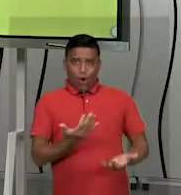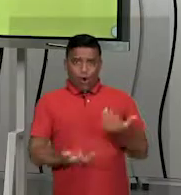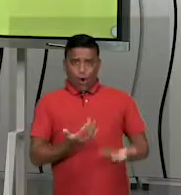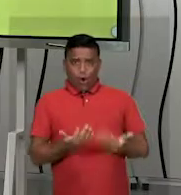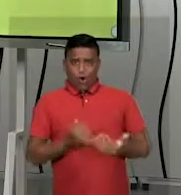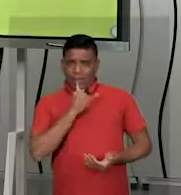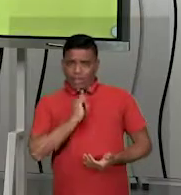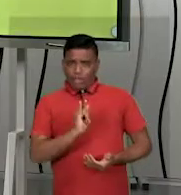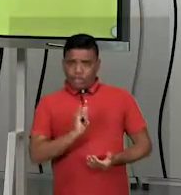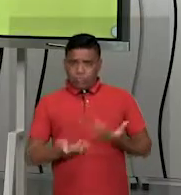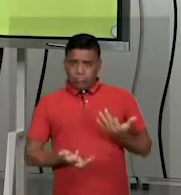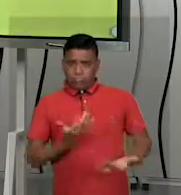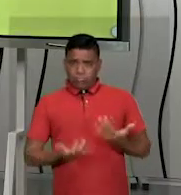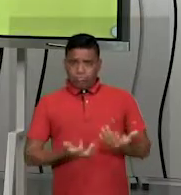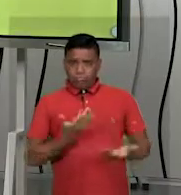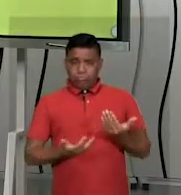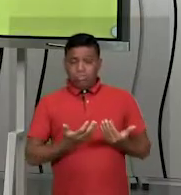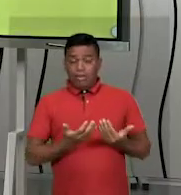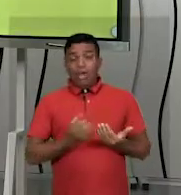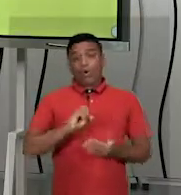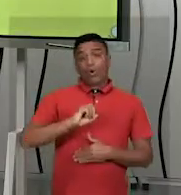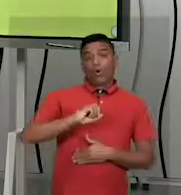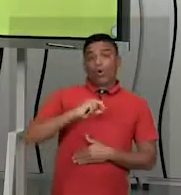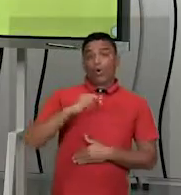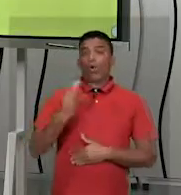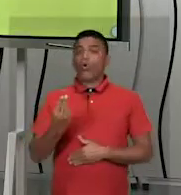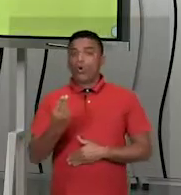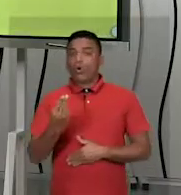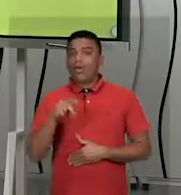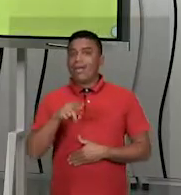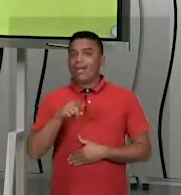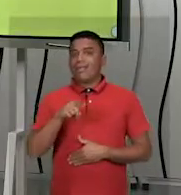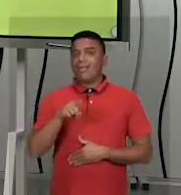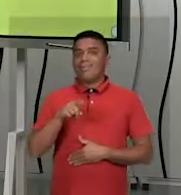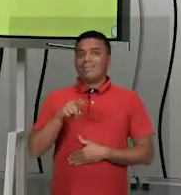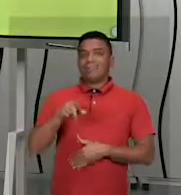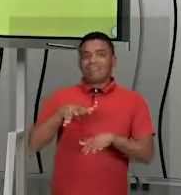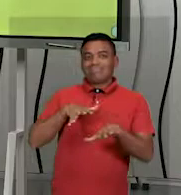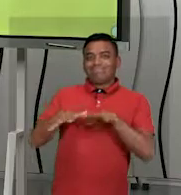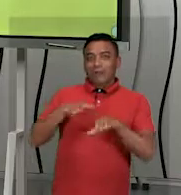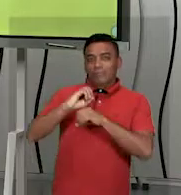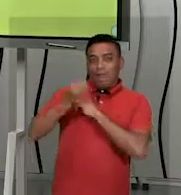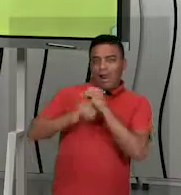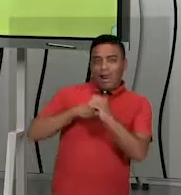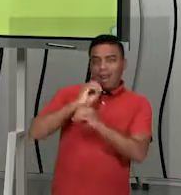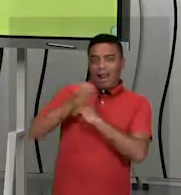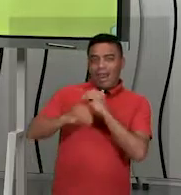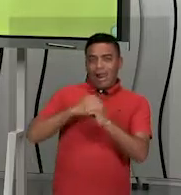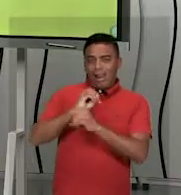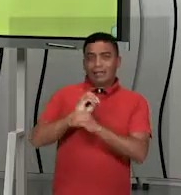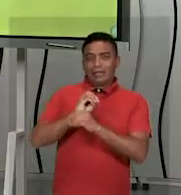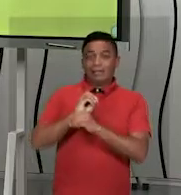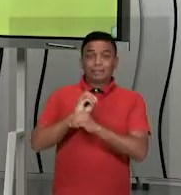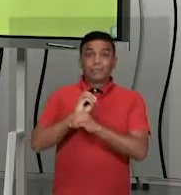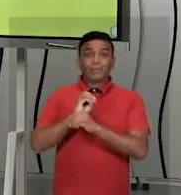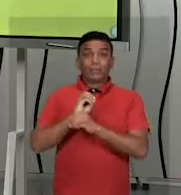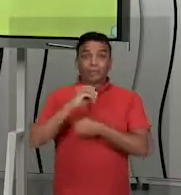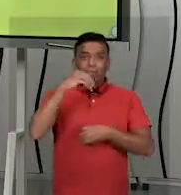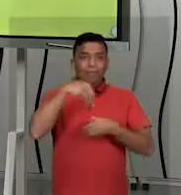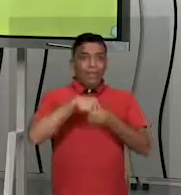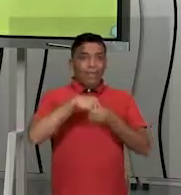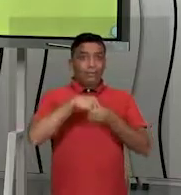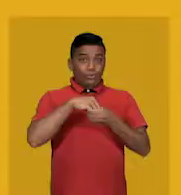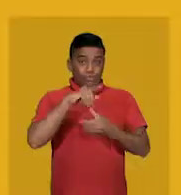térmica e se ele realizar ou sofrer trabalho. Então, a energia interna